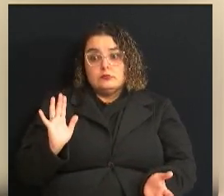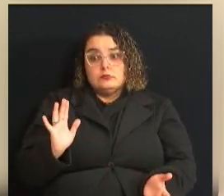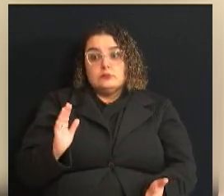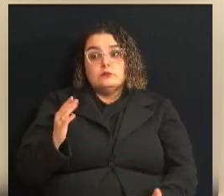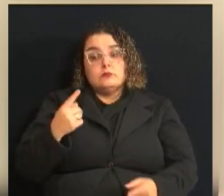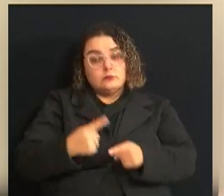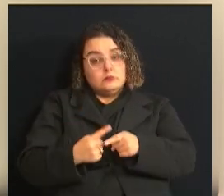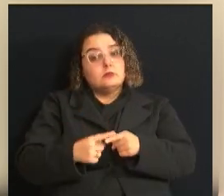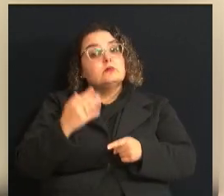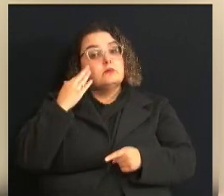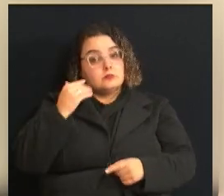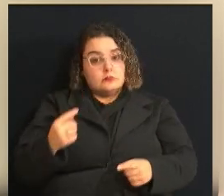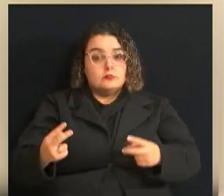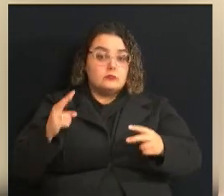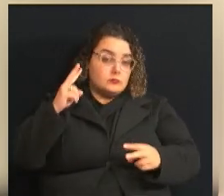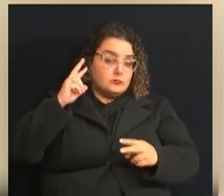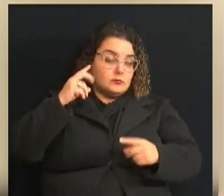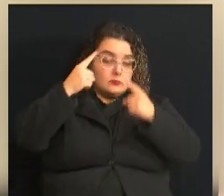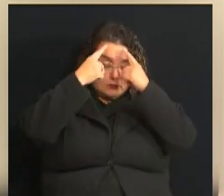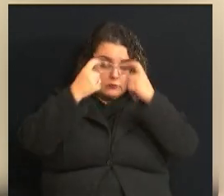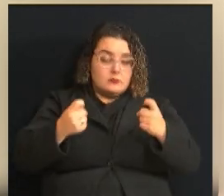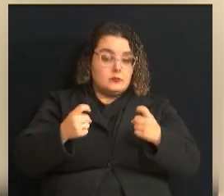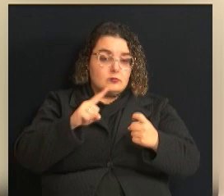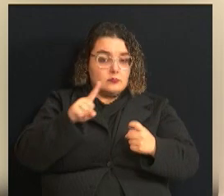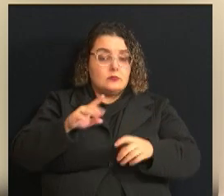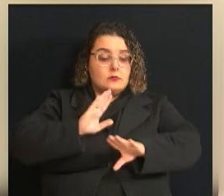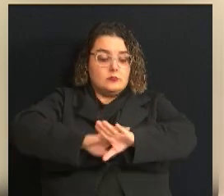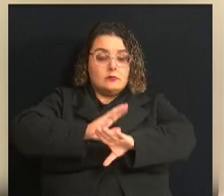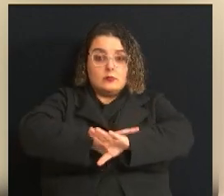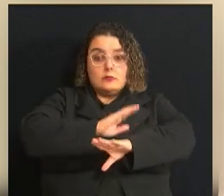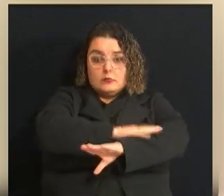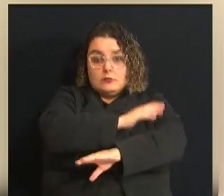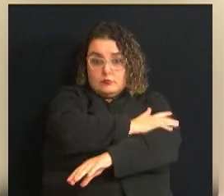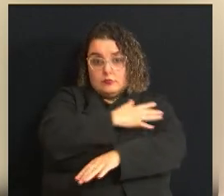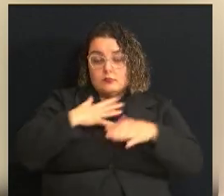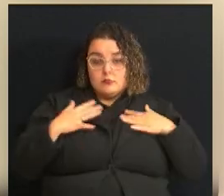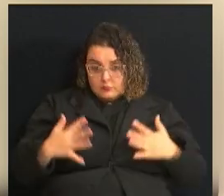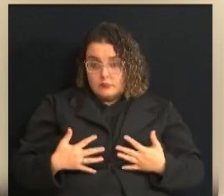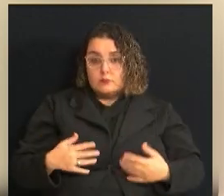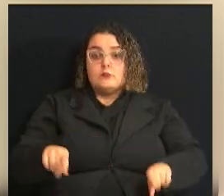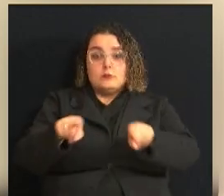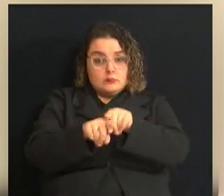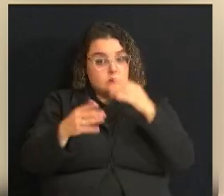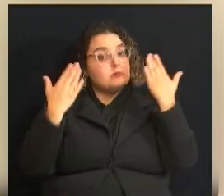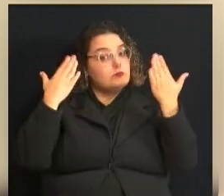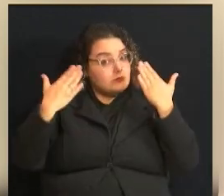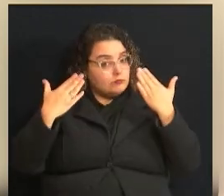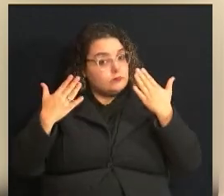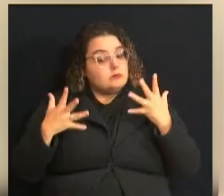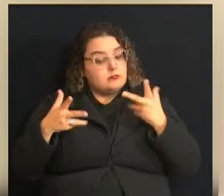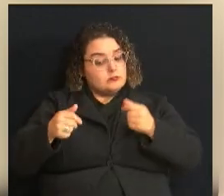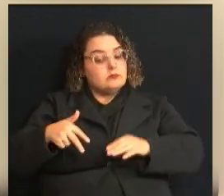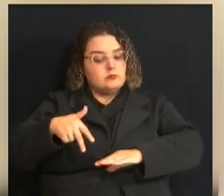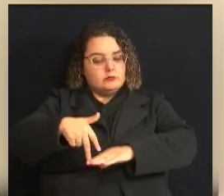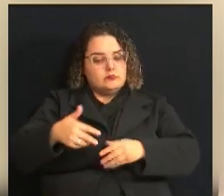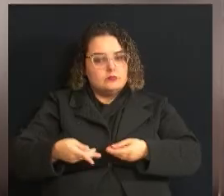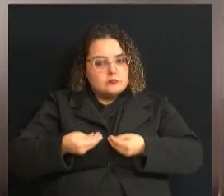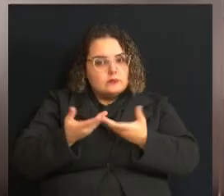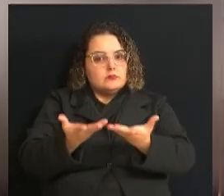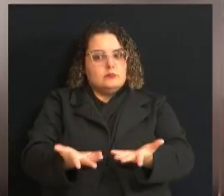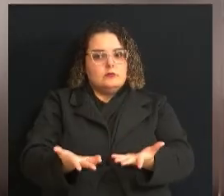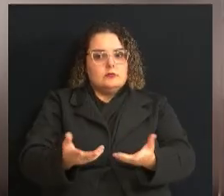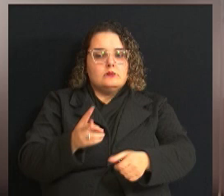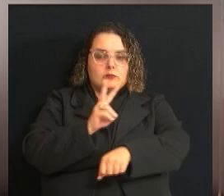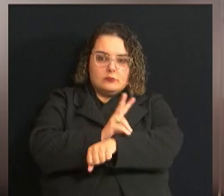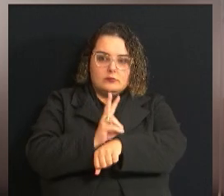Tem a violência psicológica também. Isso tudo tem que ser exposto, porque nós precisamos proteger as nossas crianças.